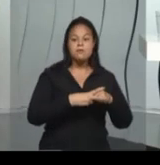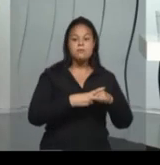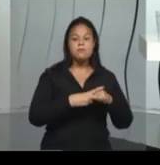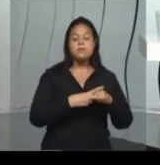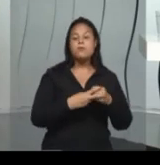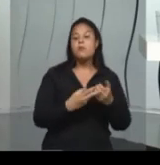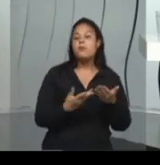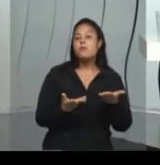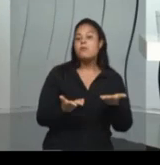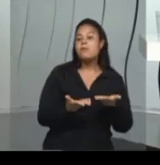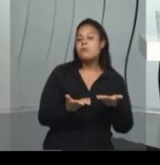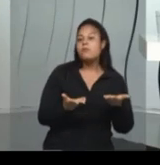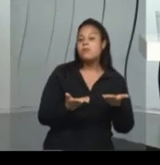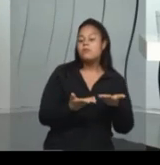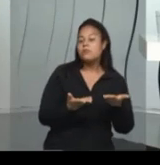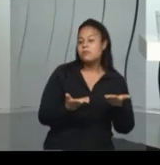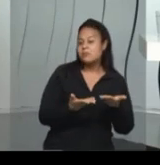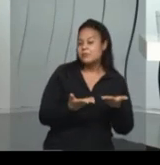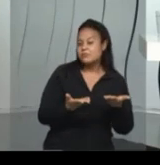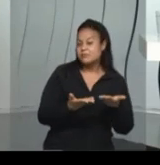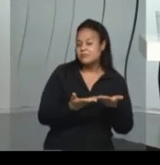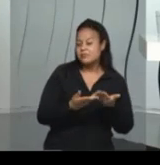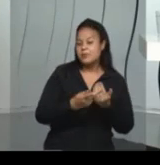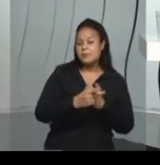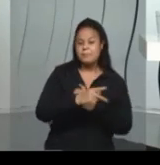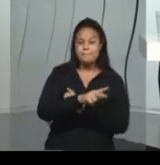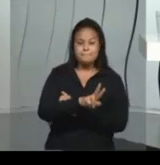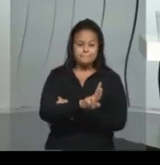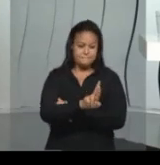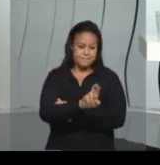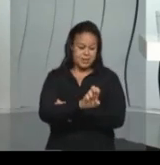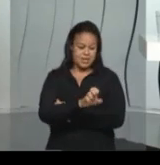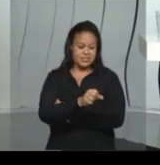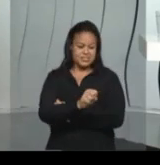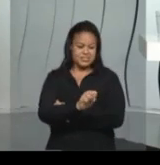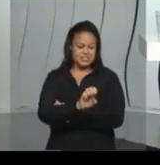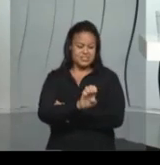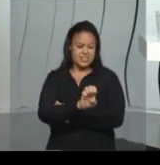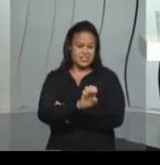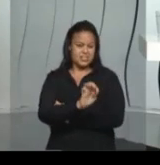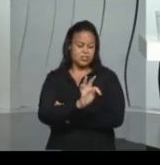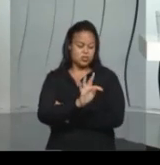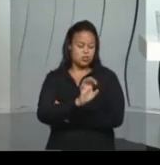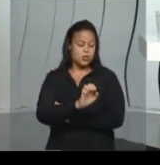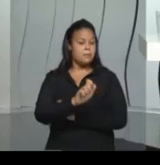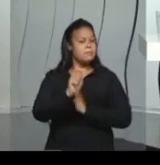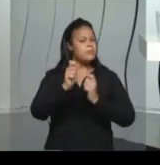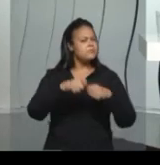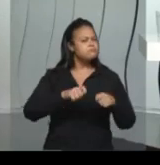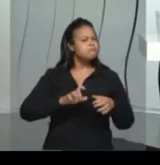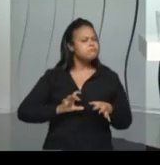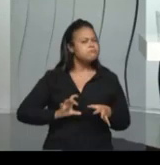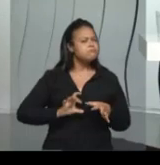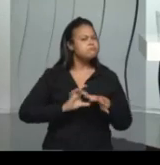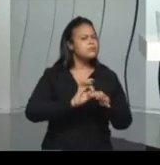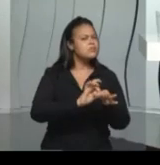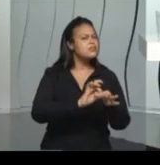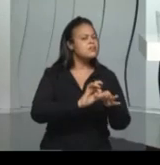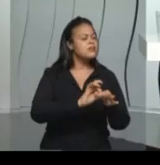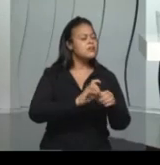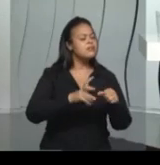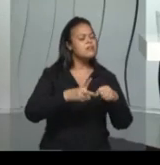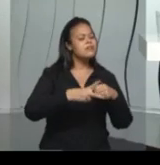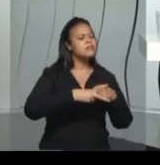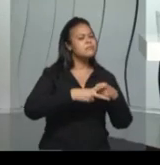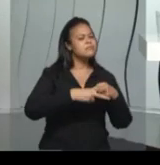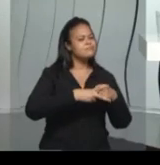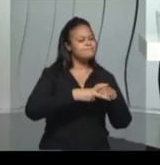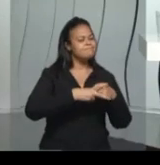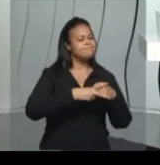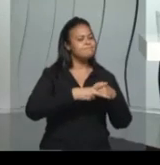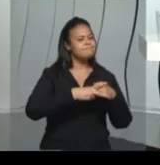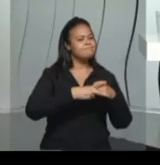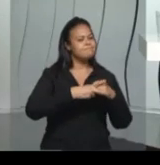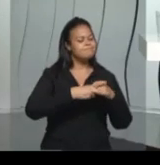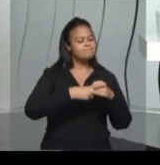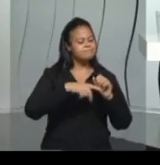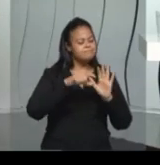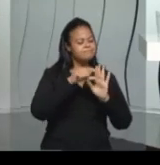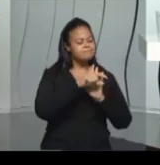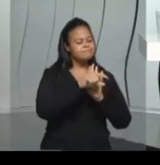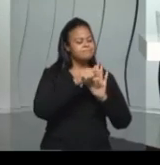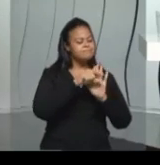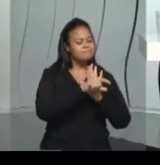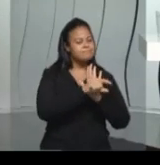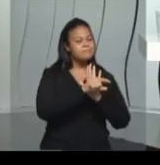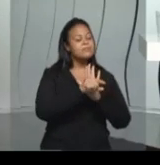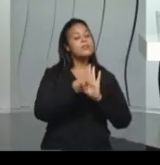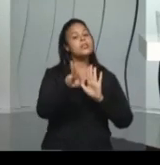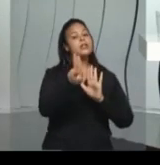que relatar, ela tem que contextualizar aquele momento presente. Então, ela vai usar os